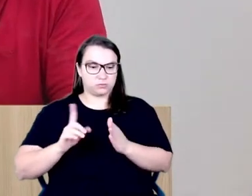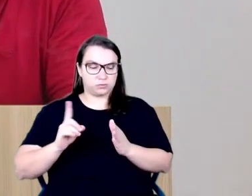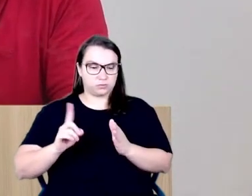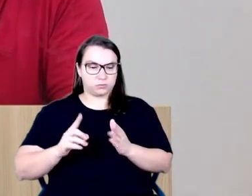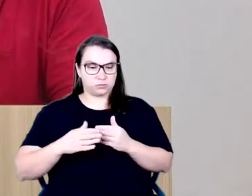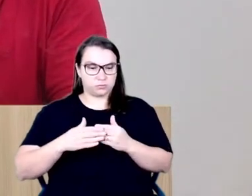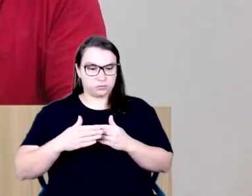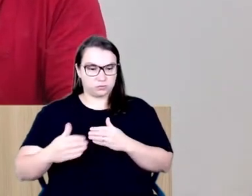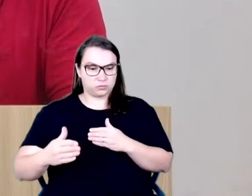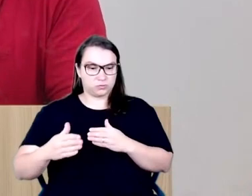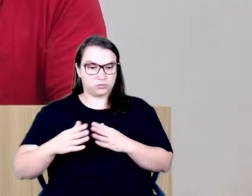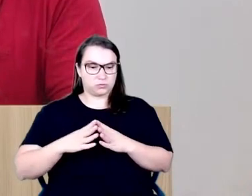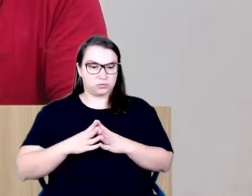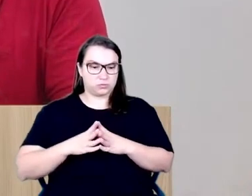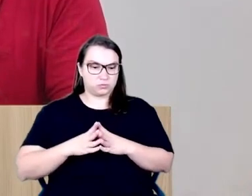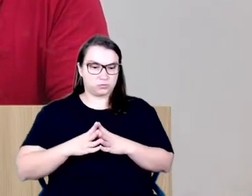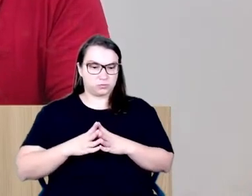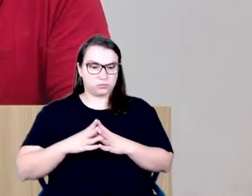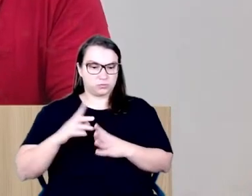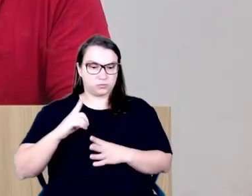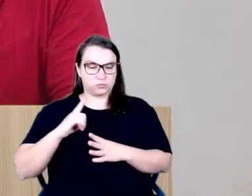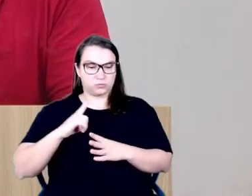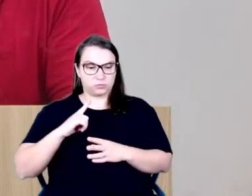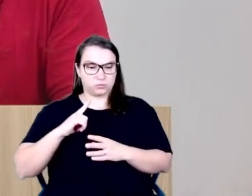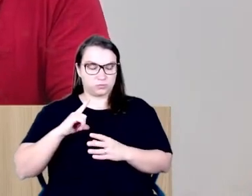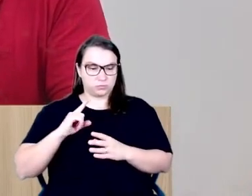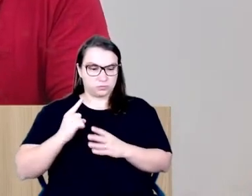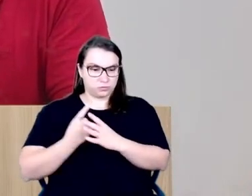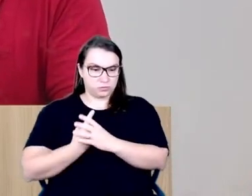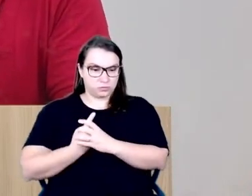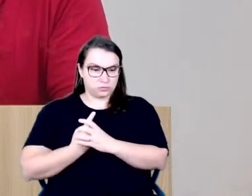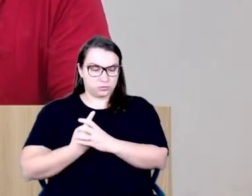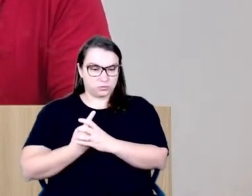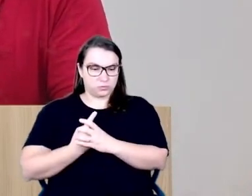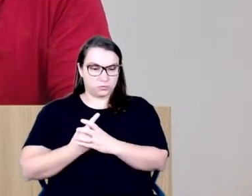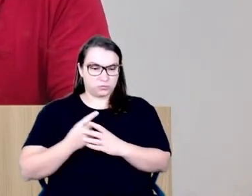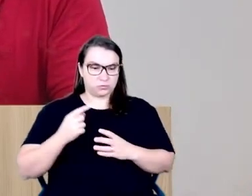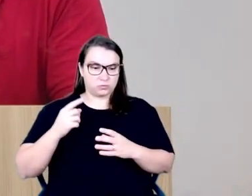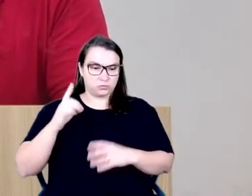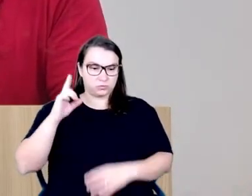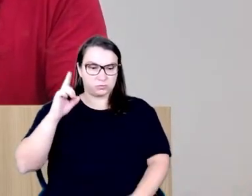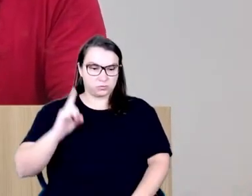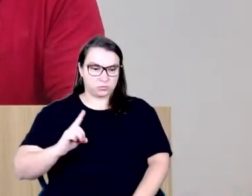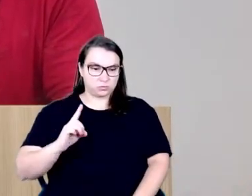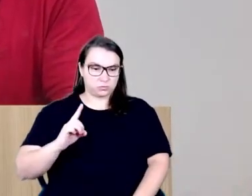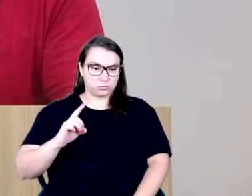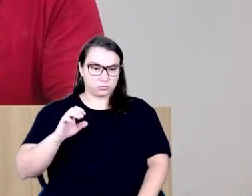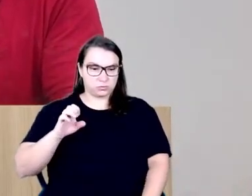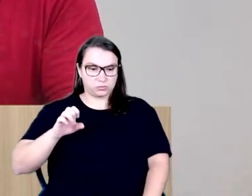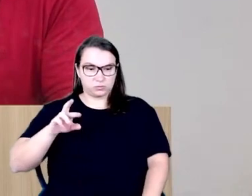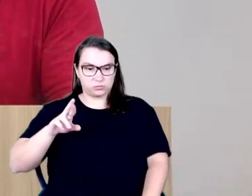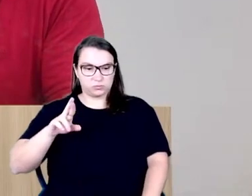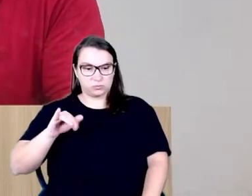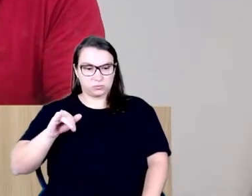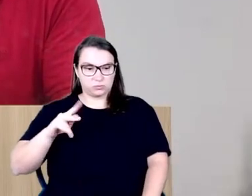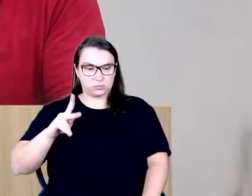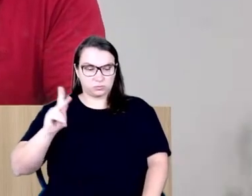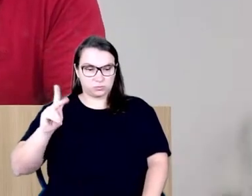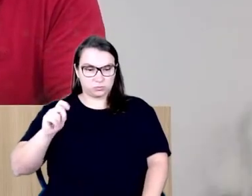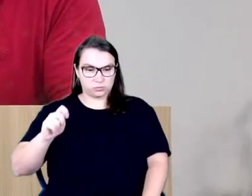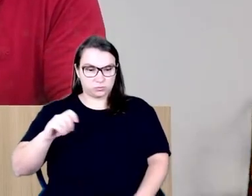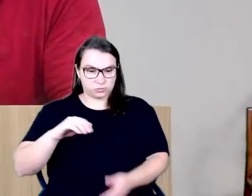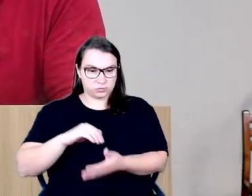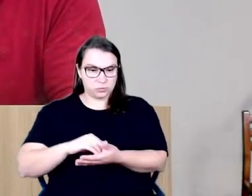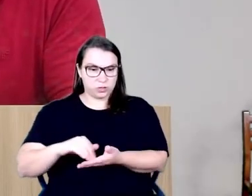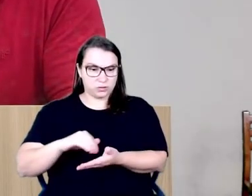já definida nós temos como membro da diretoria Érica celecino Fernandes secretária